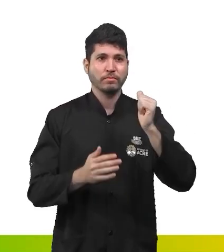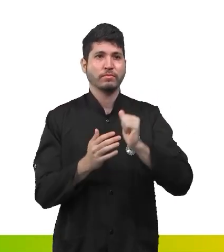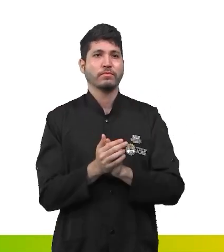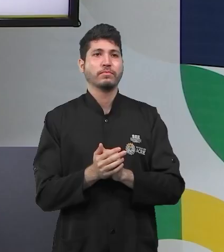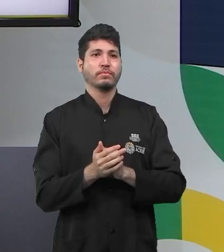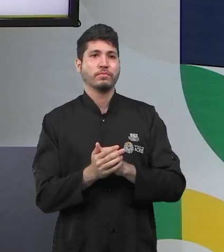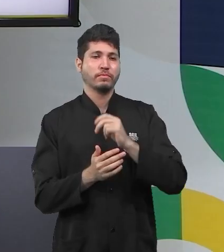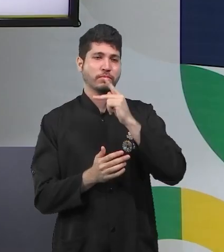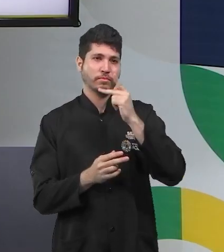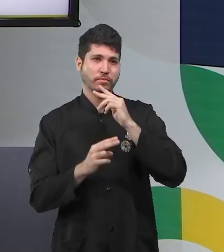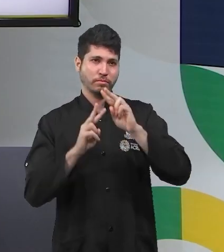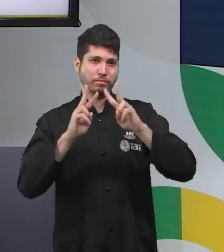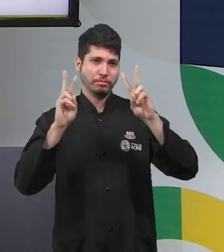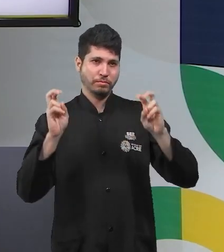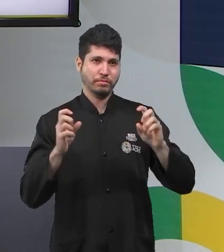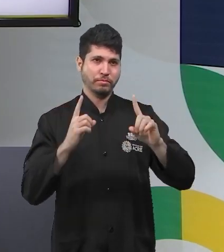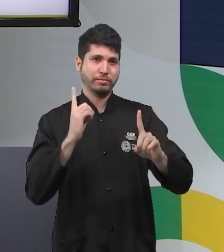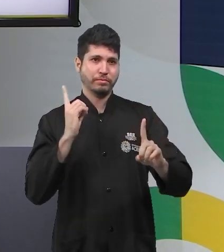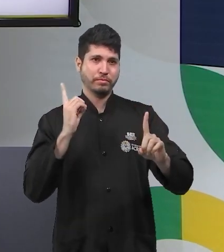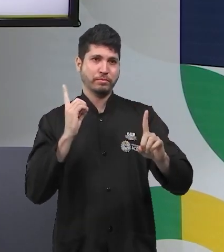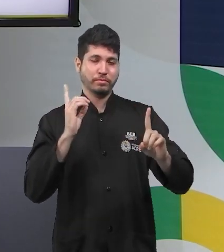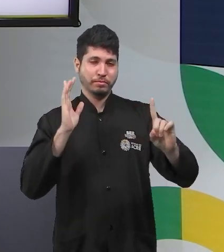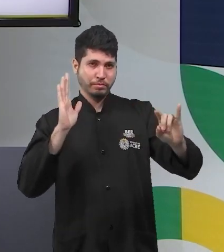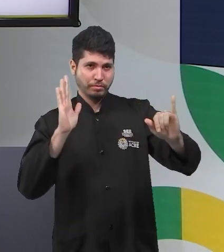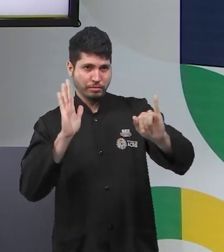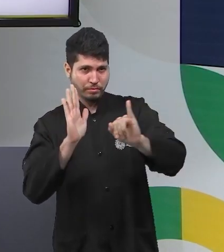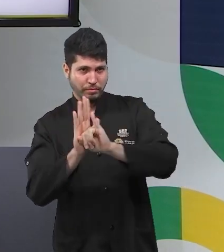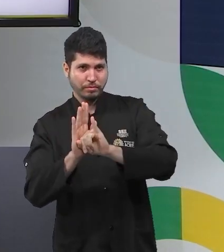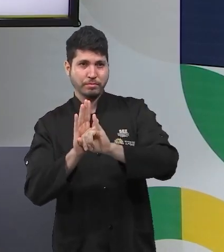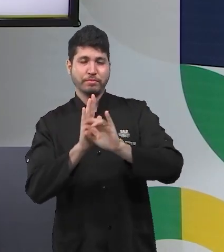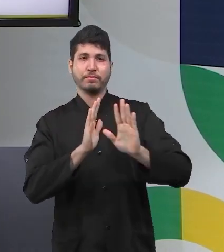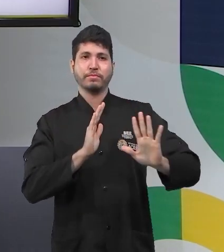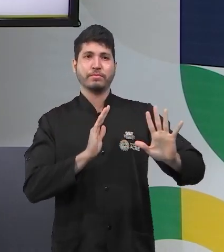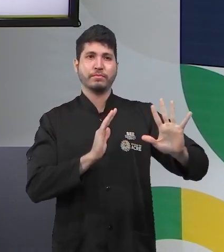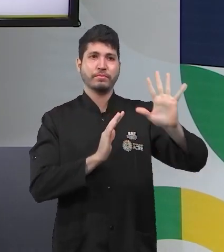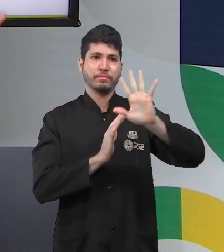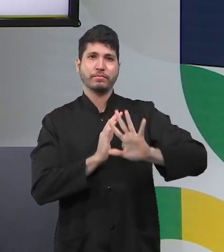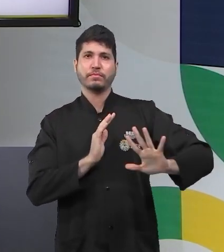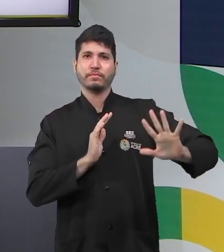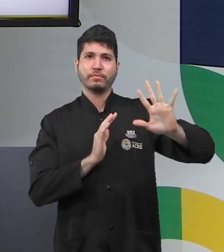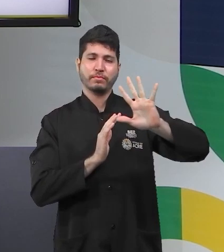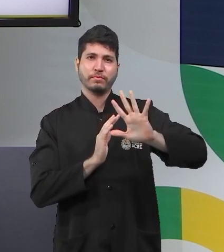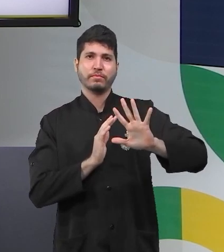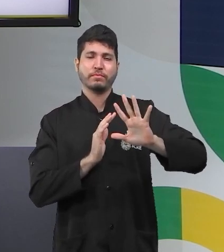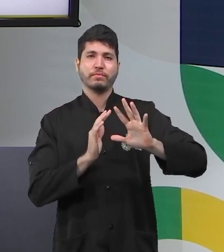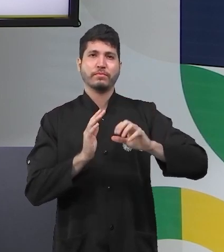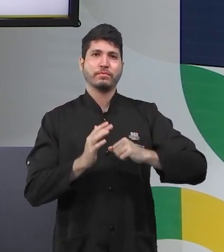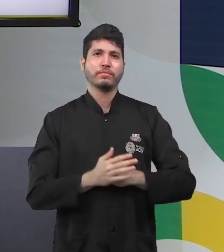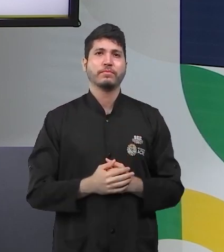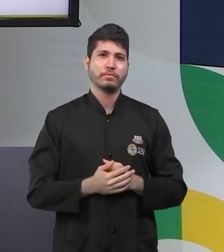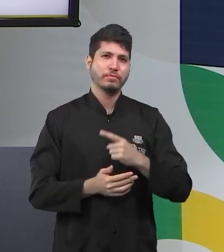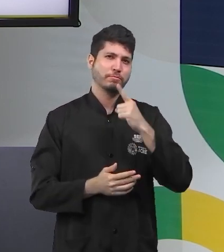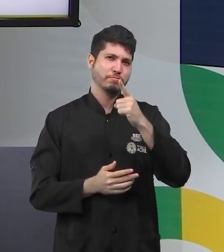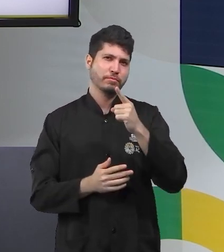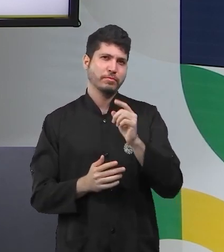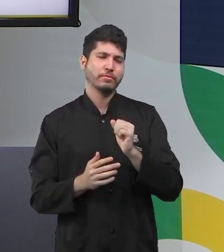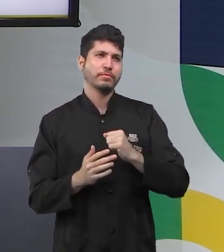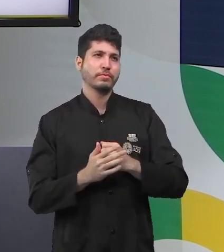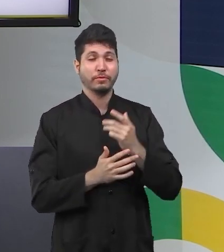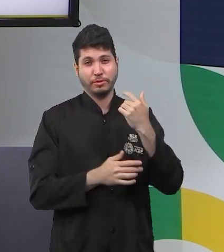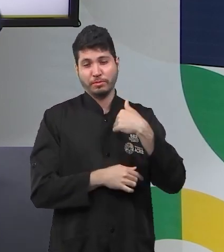aí antes de qualquer coisa você já deve estar querendo se questionar ou indagar o que seria essa identidade